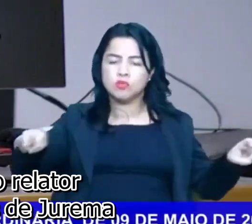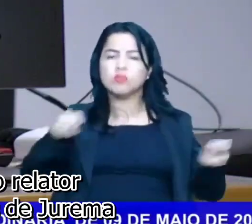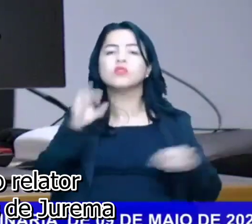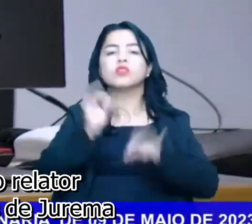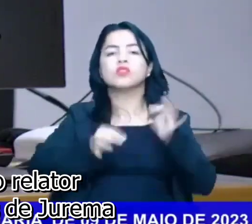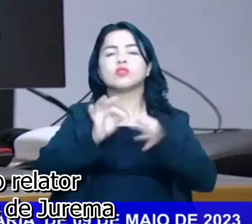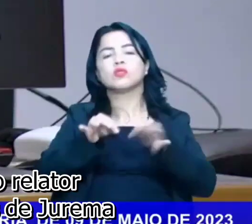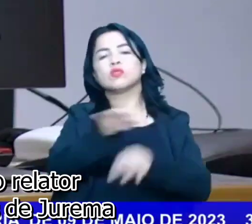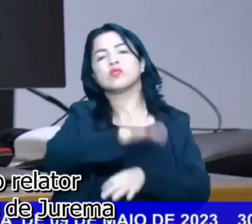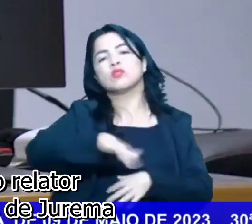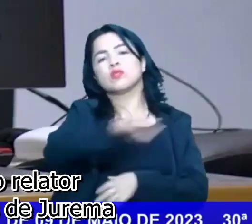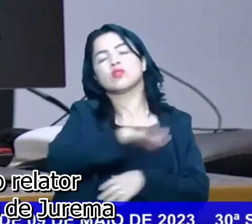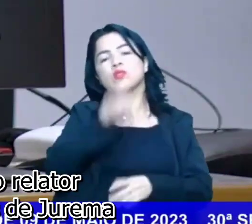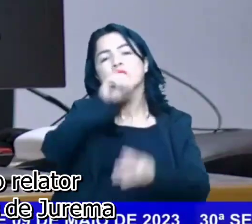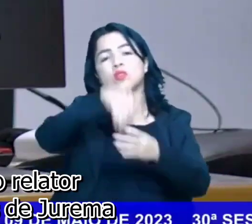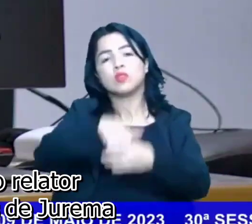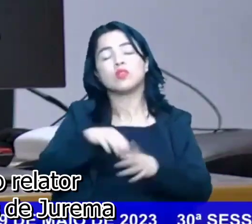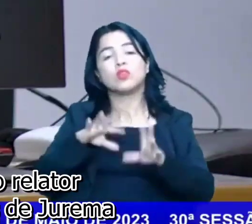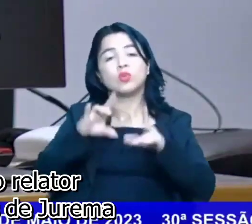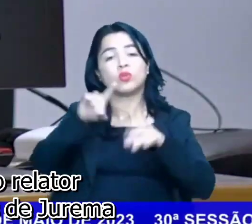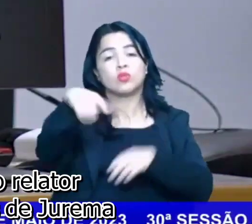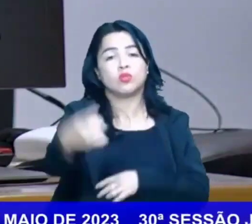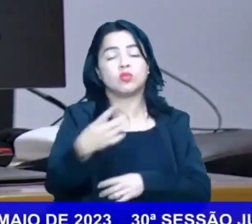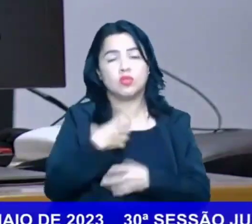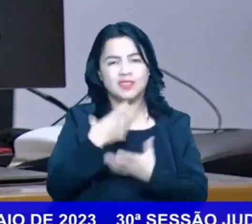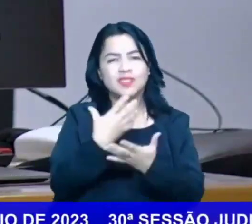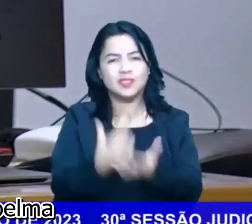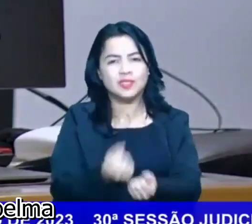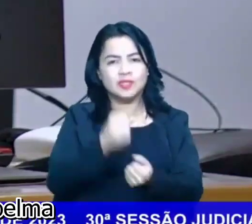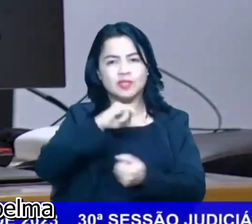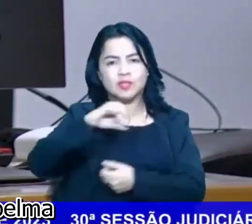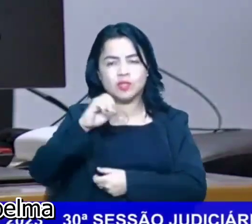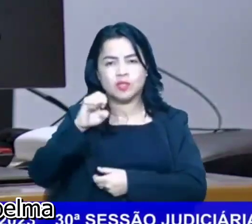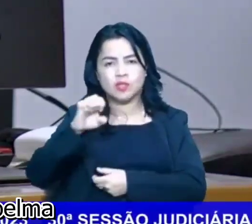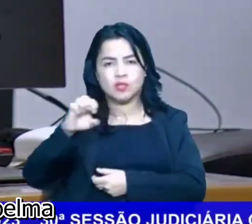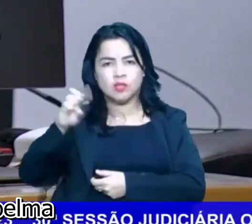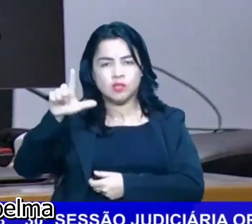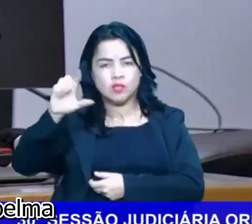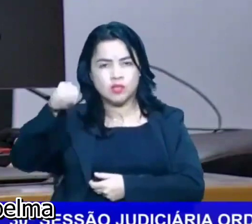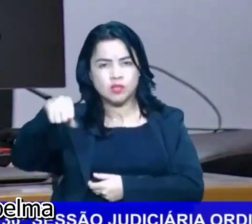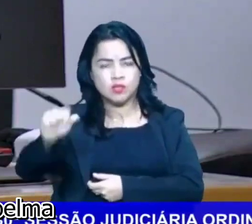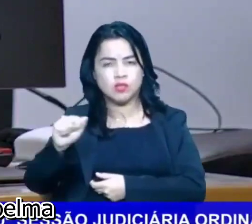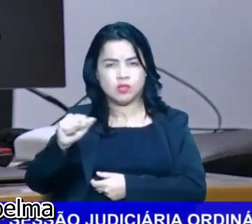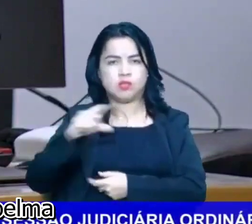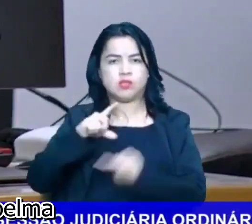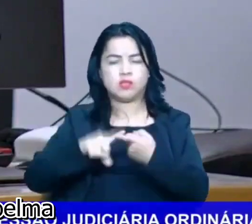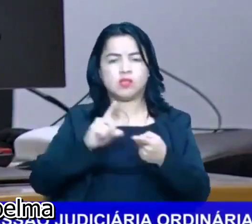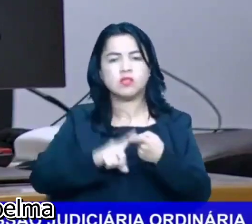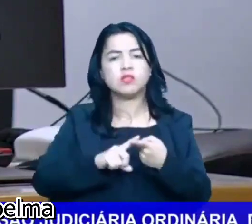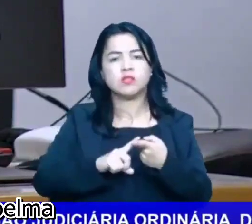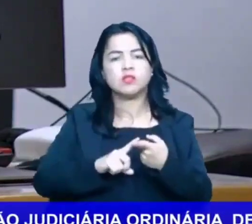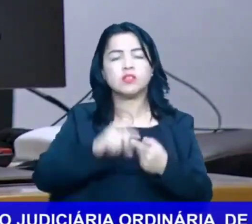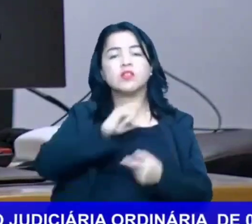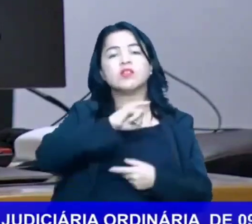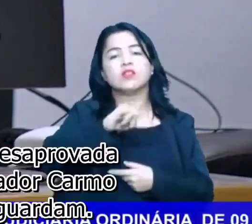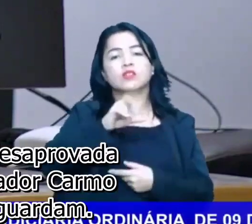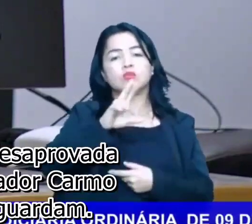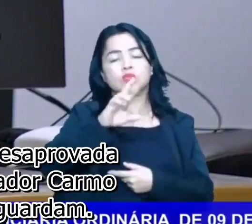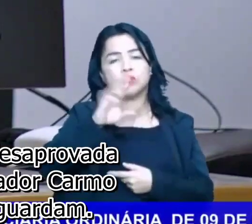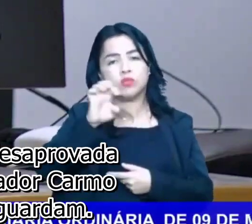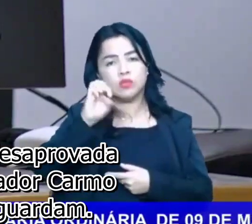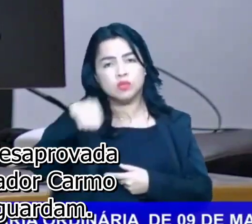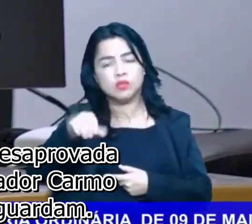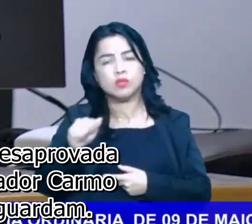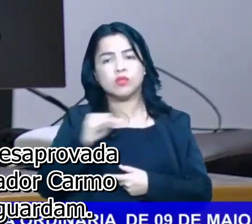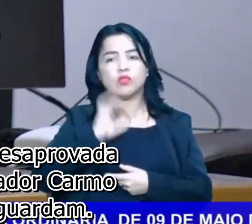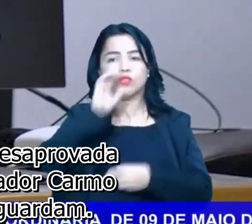relator aprovando com ressalvas a prestação de contas de Jurema e aprovando a prestação de Joelma e do voto